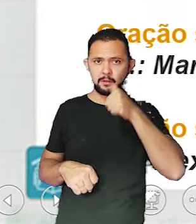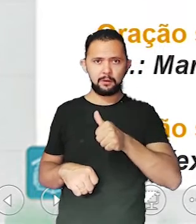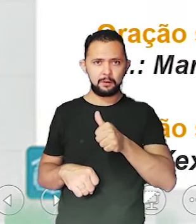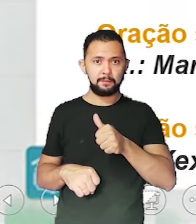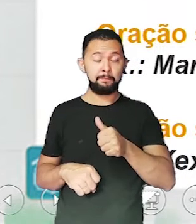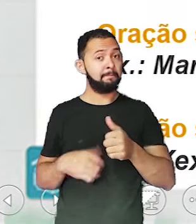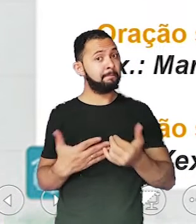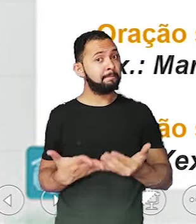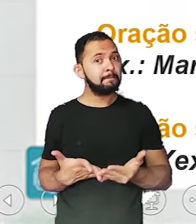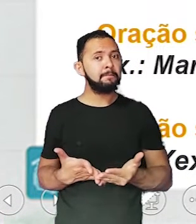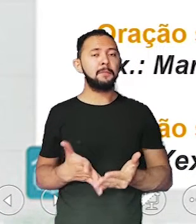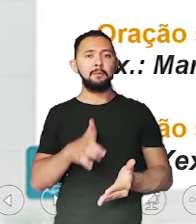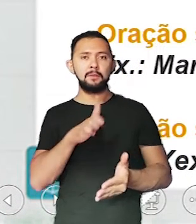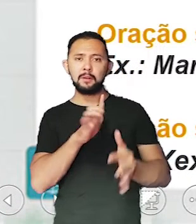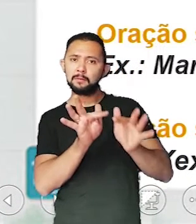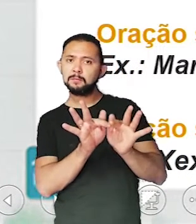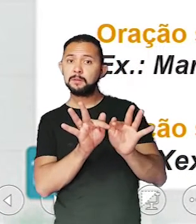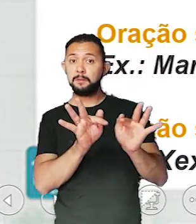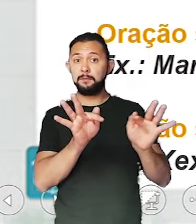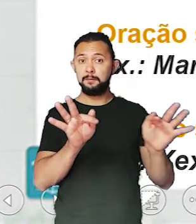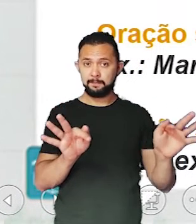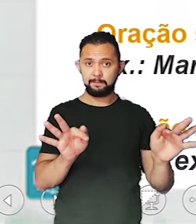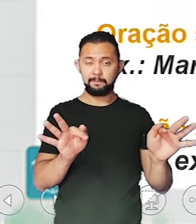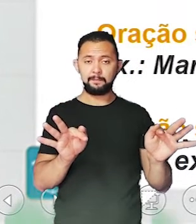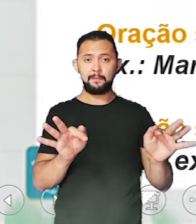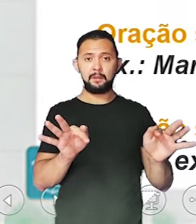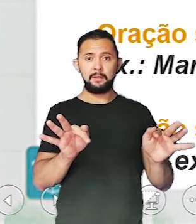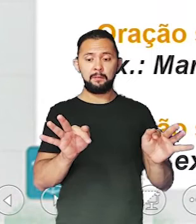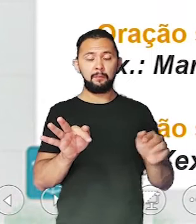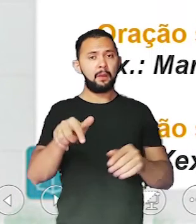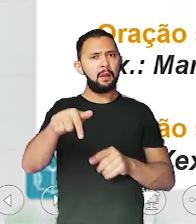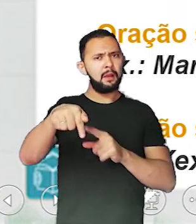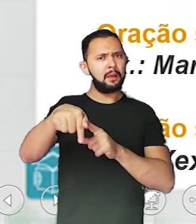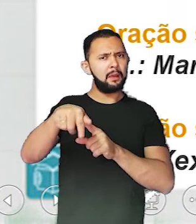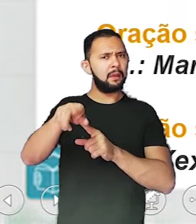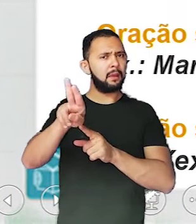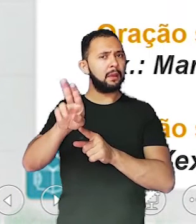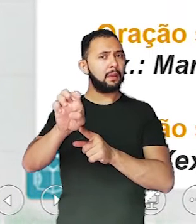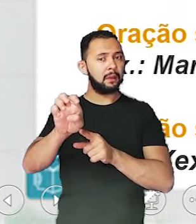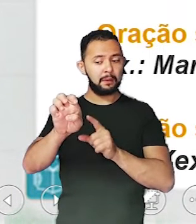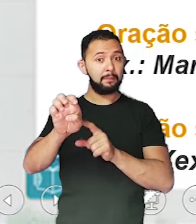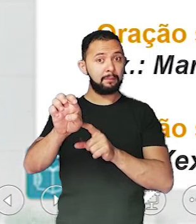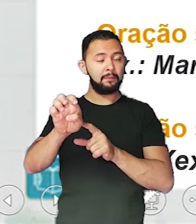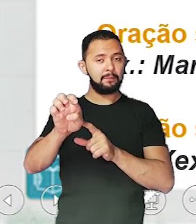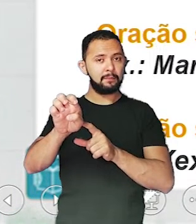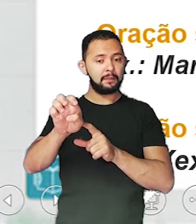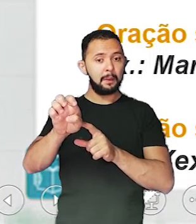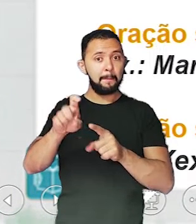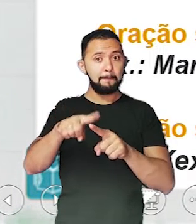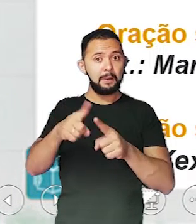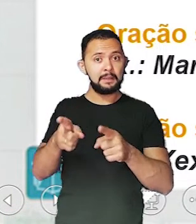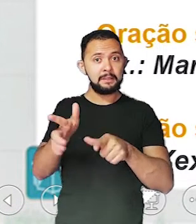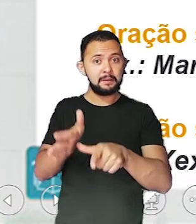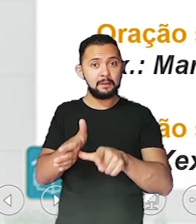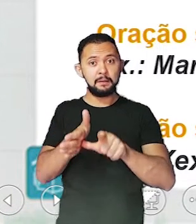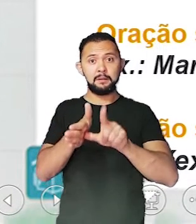senhora. Então, nós temos aqui a oração, né? Veja que nós temos o que, mas antes do que, nós temos uma preposição, que é